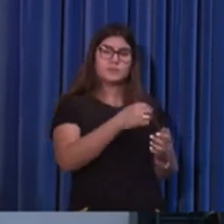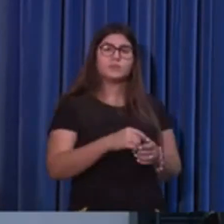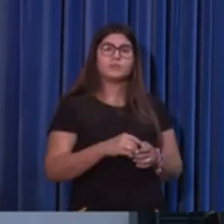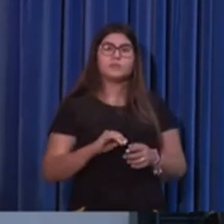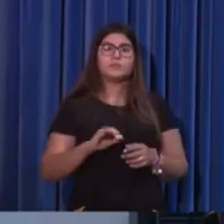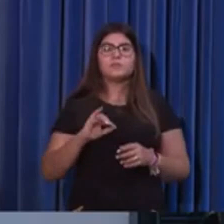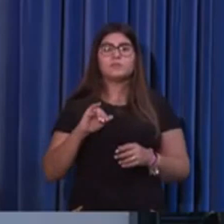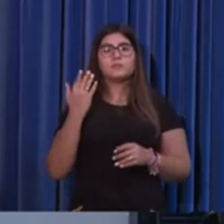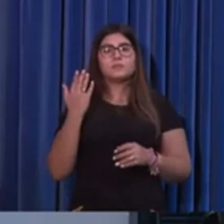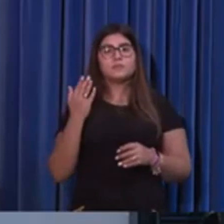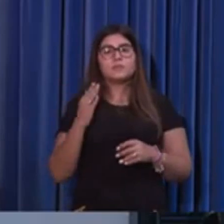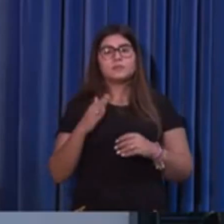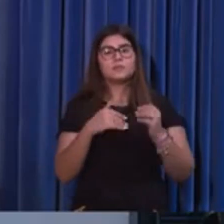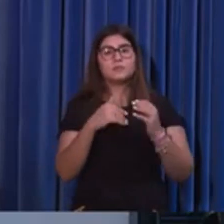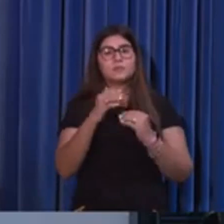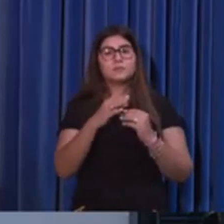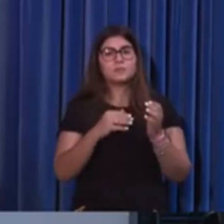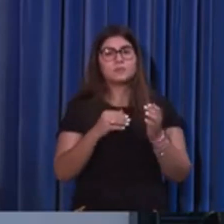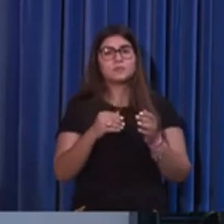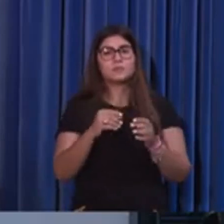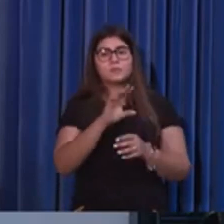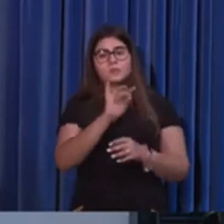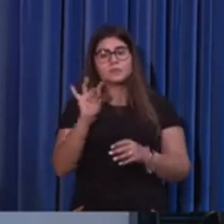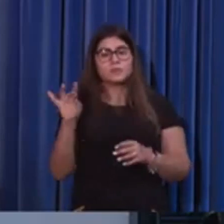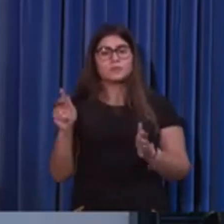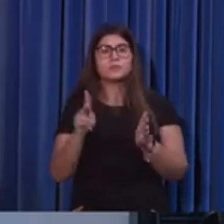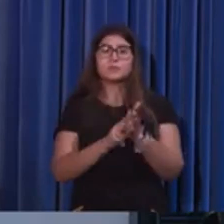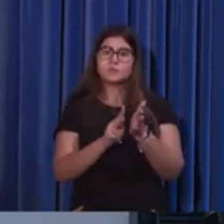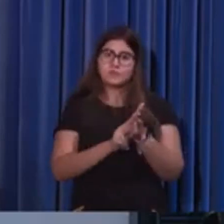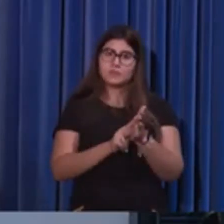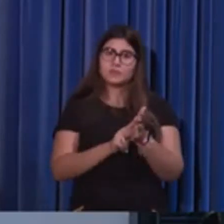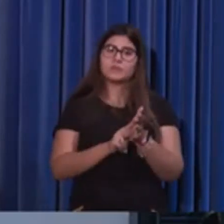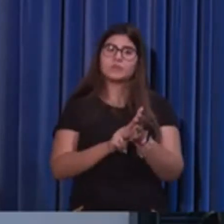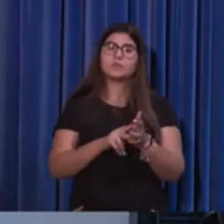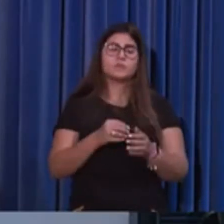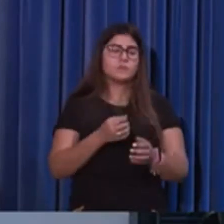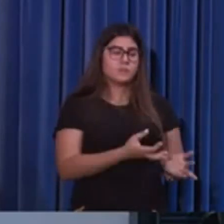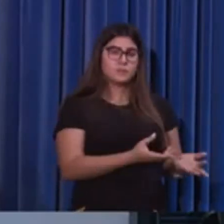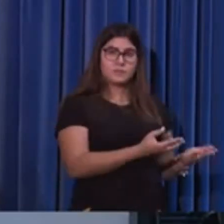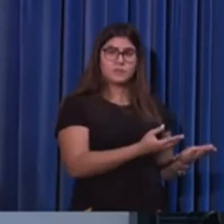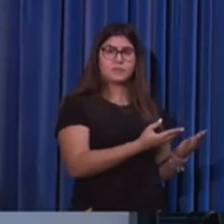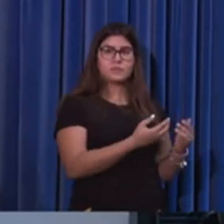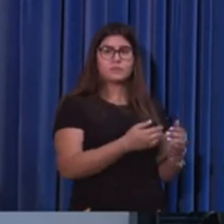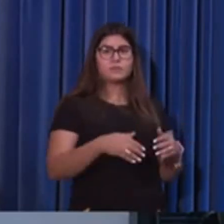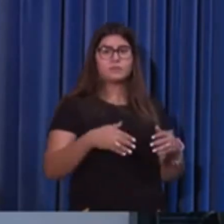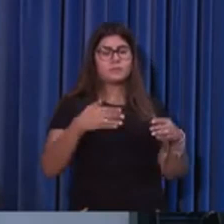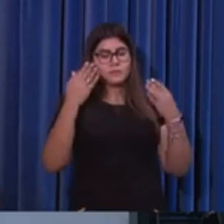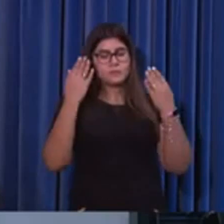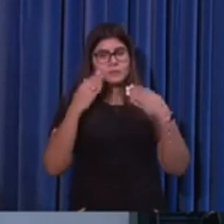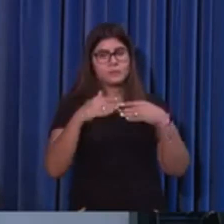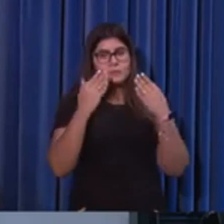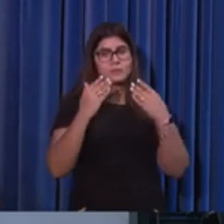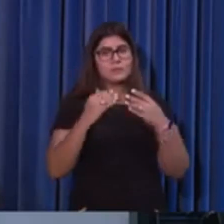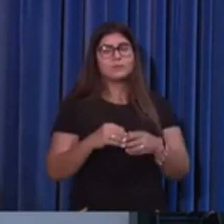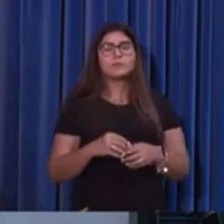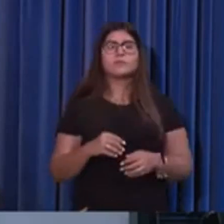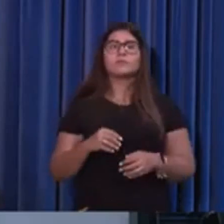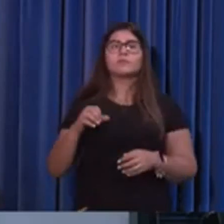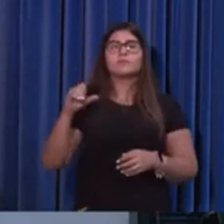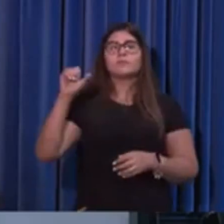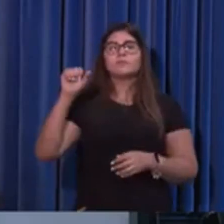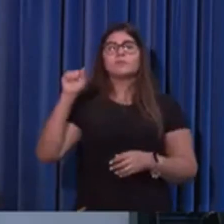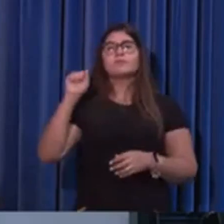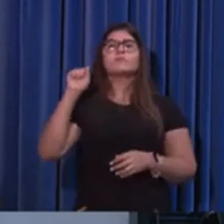cada um, o próprio fogo o provará. O sacrifício de Cristo, o